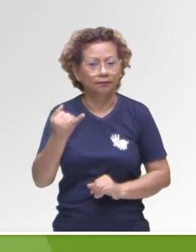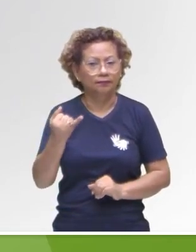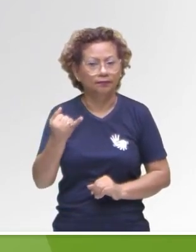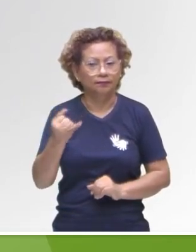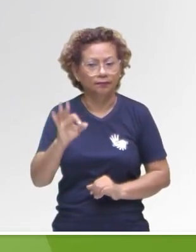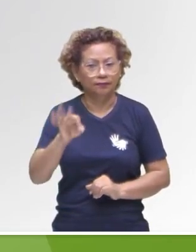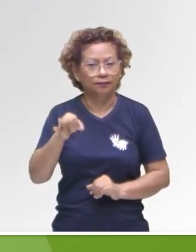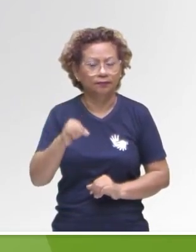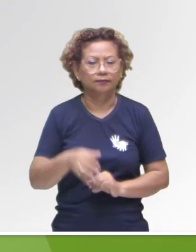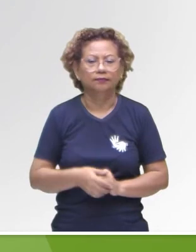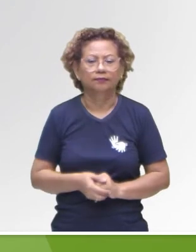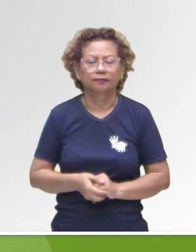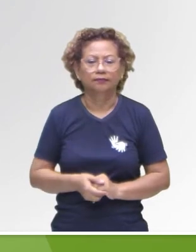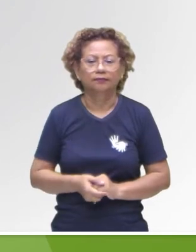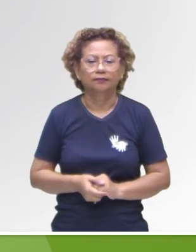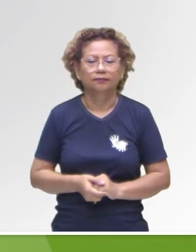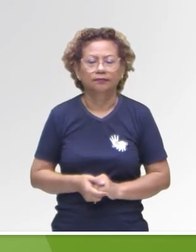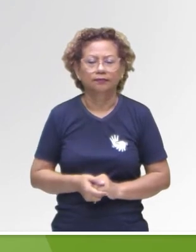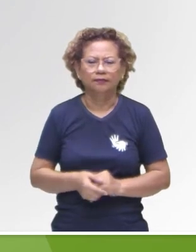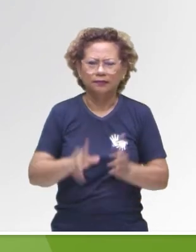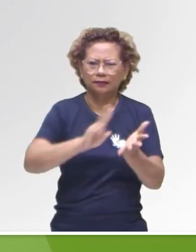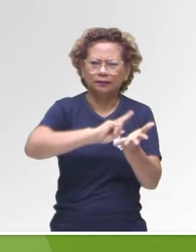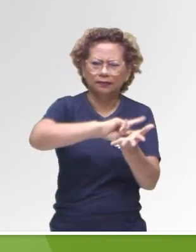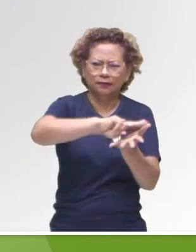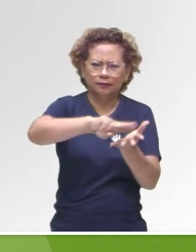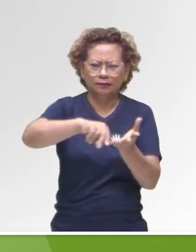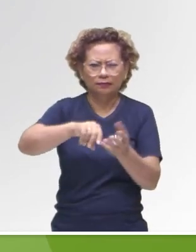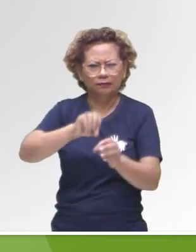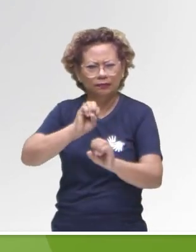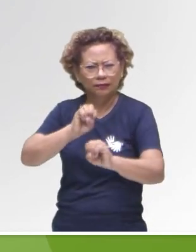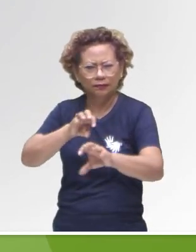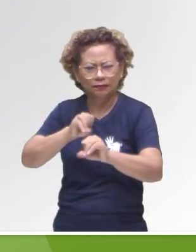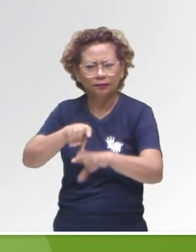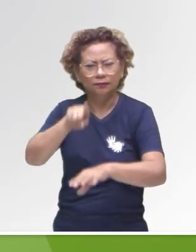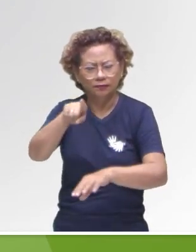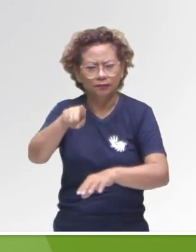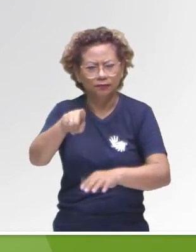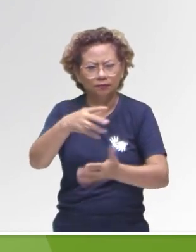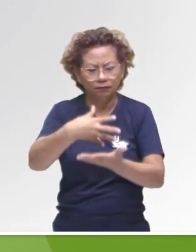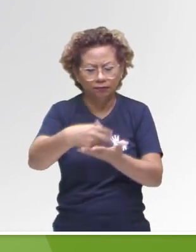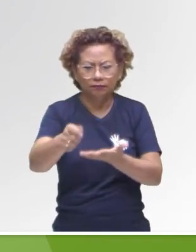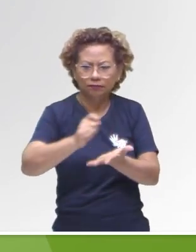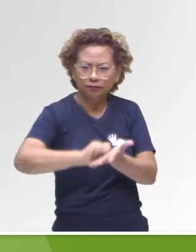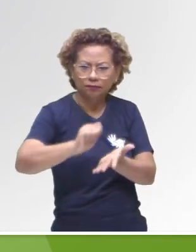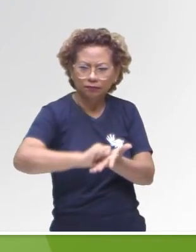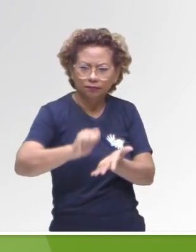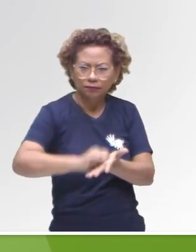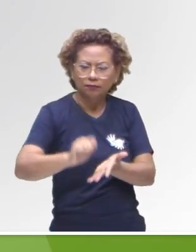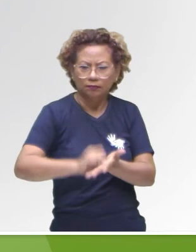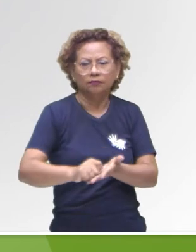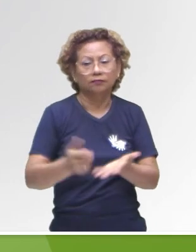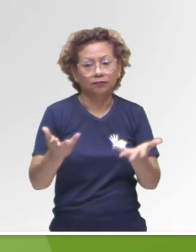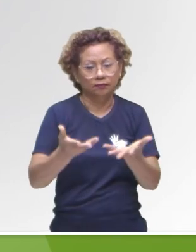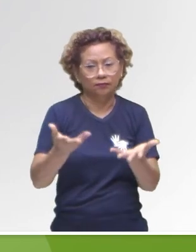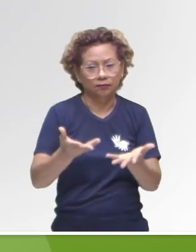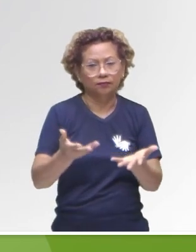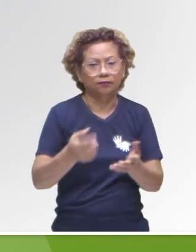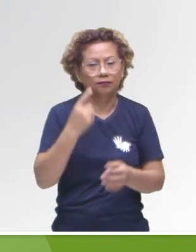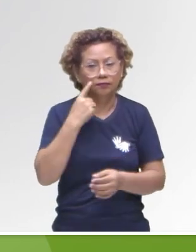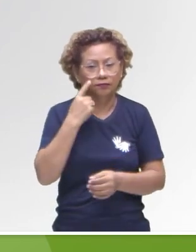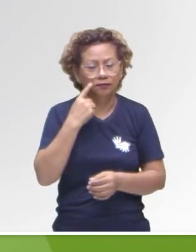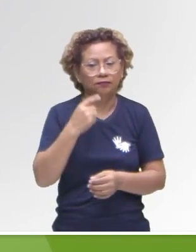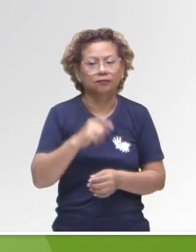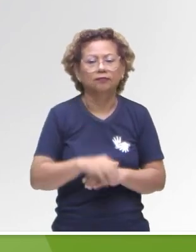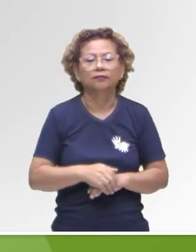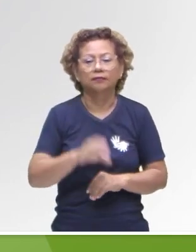certo? Veja que foram várias equações aí para você anotar. Primeiro esta que eu acabei de escrever, aqui ó,